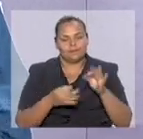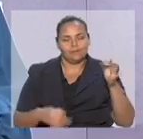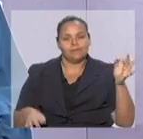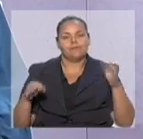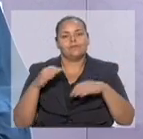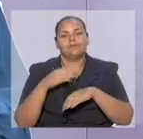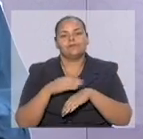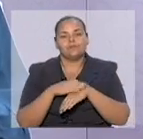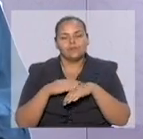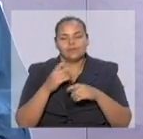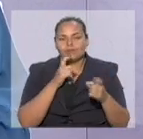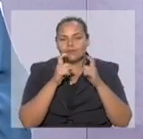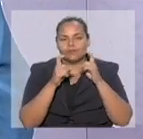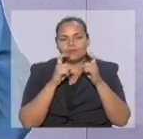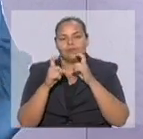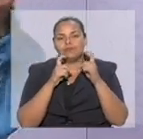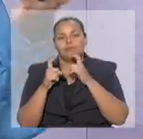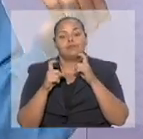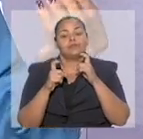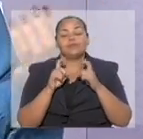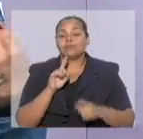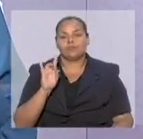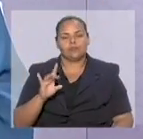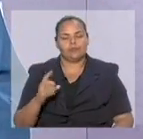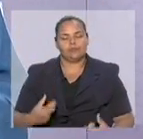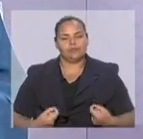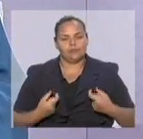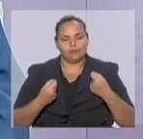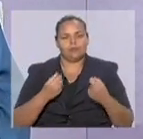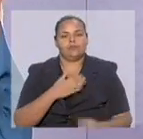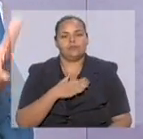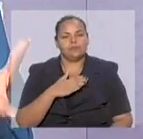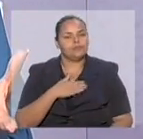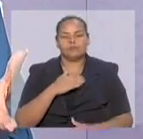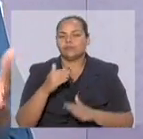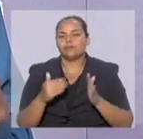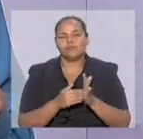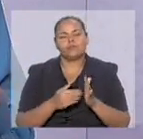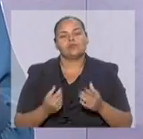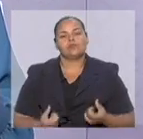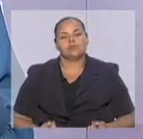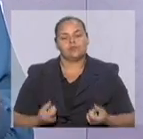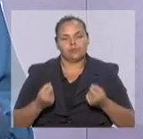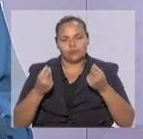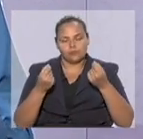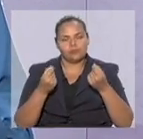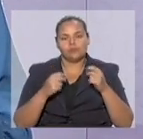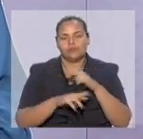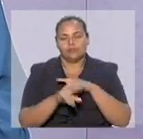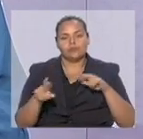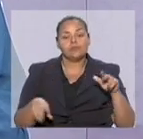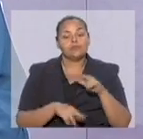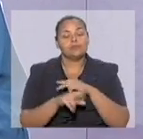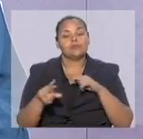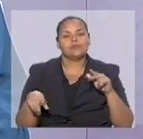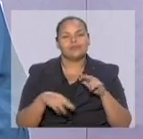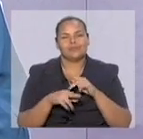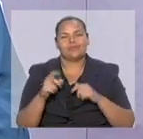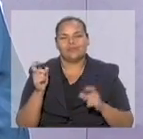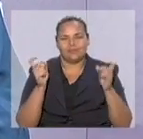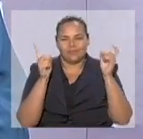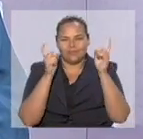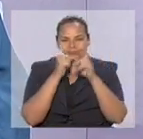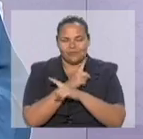não só para a questão do câncer de mama, mas para a questão do câncer de uma forma geral. Então, nos relatos